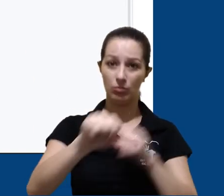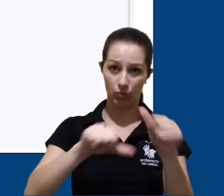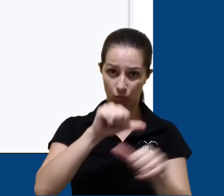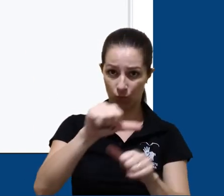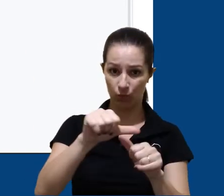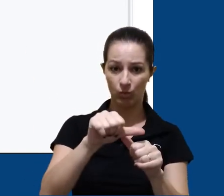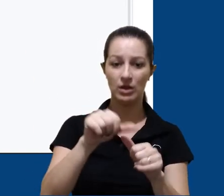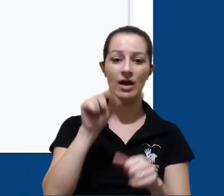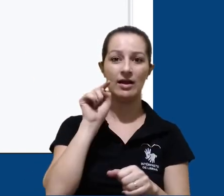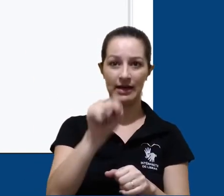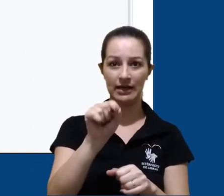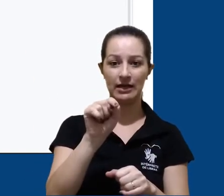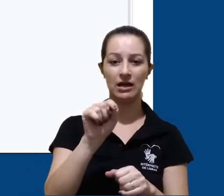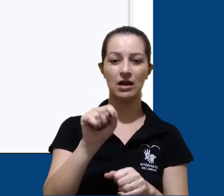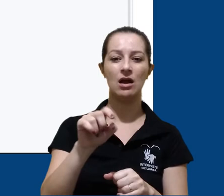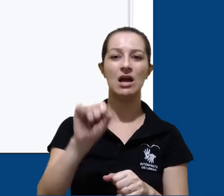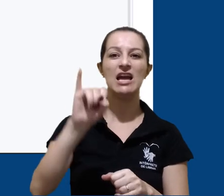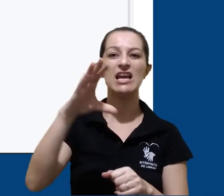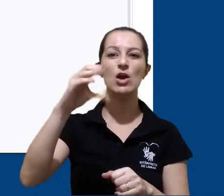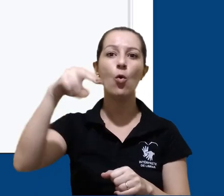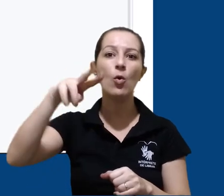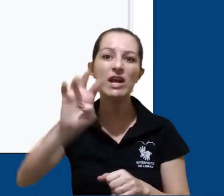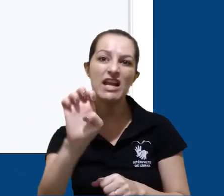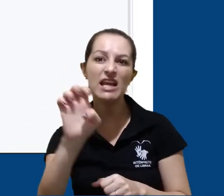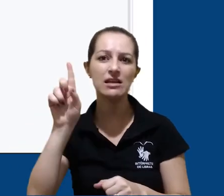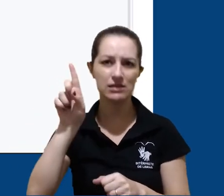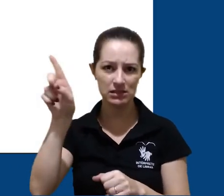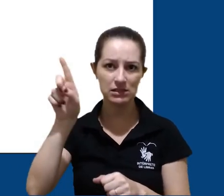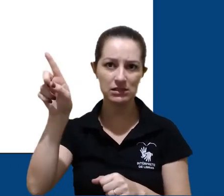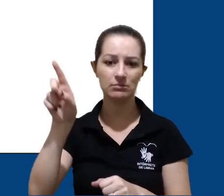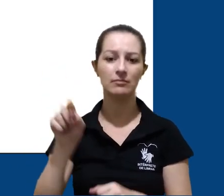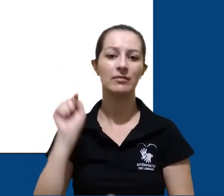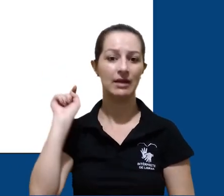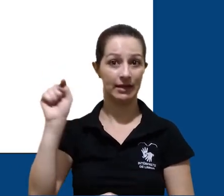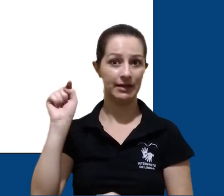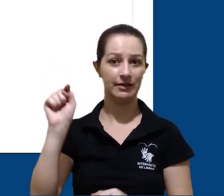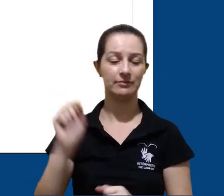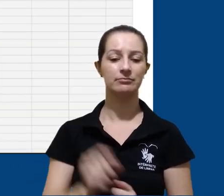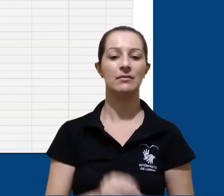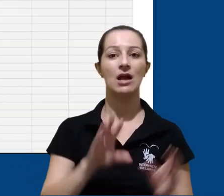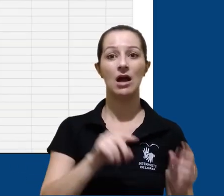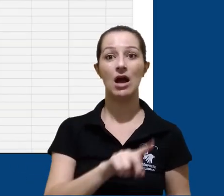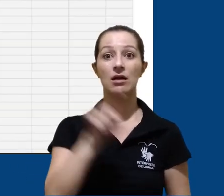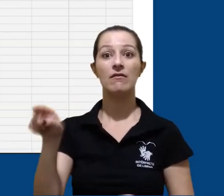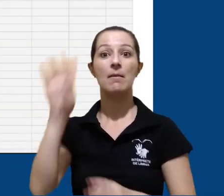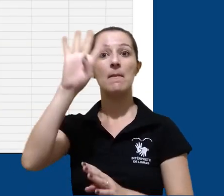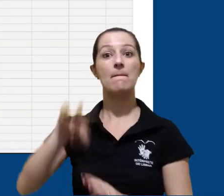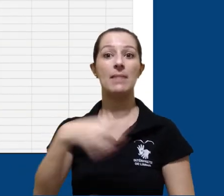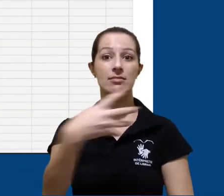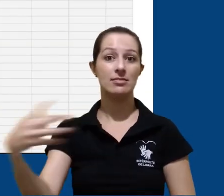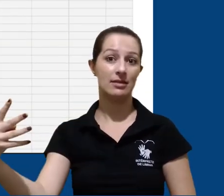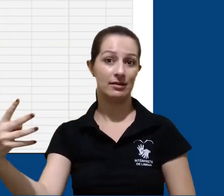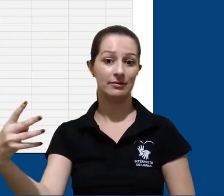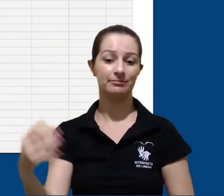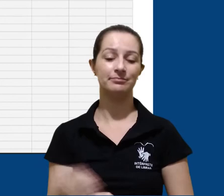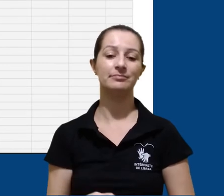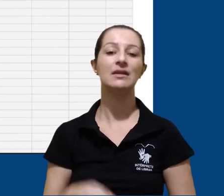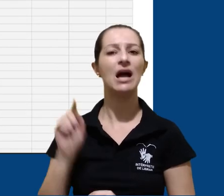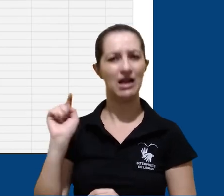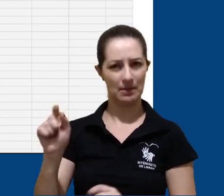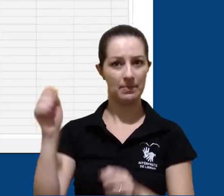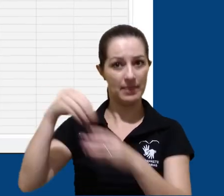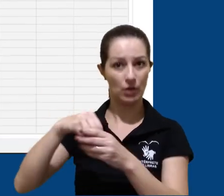editá-lo ficamos sobre ele e clicamos no pequeno ícone de link no canto superior direito seremos direcionados para o google planilhas